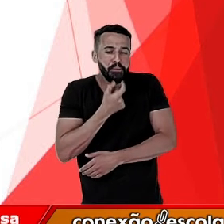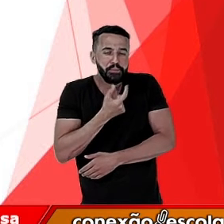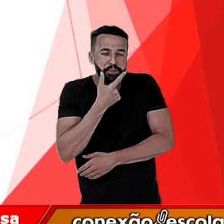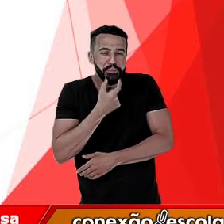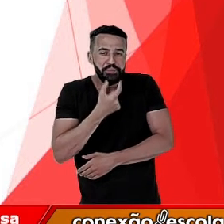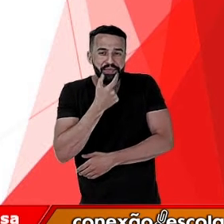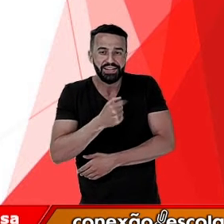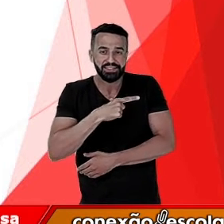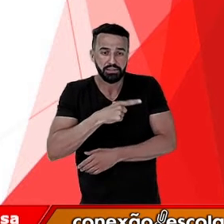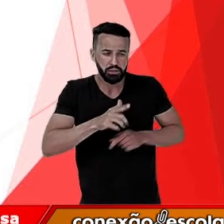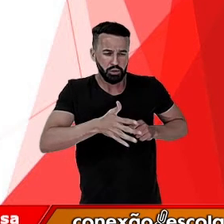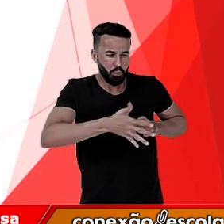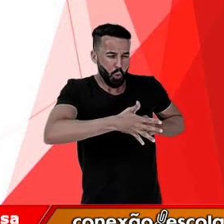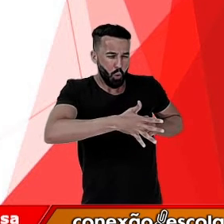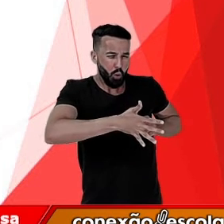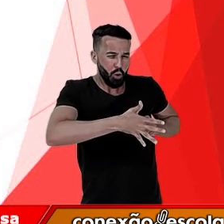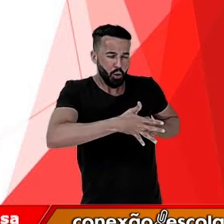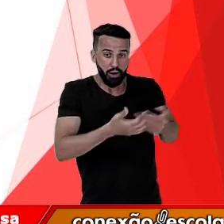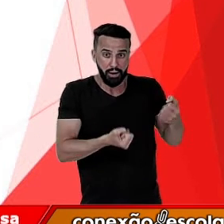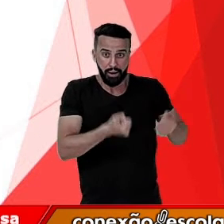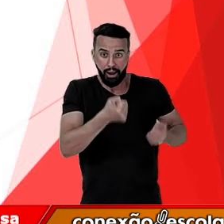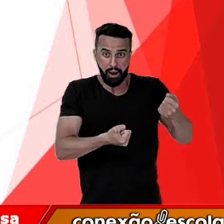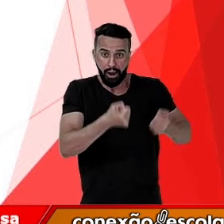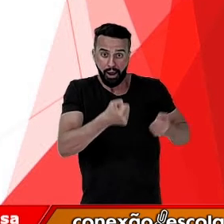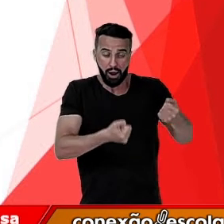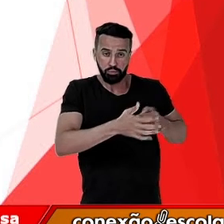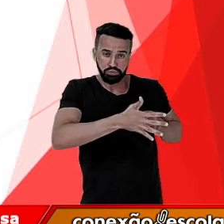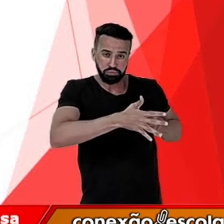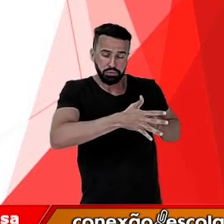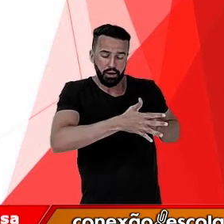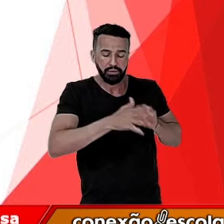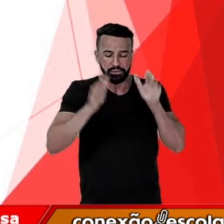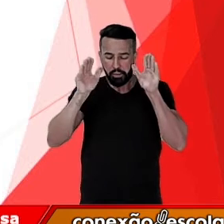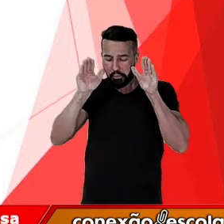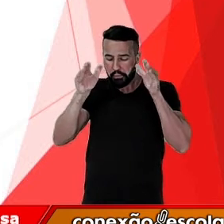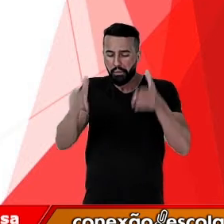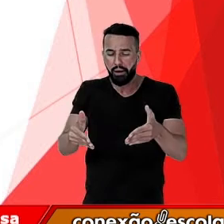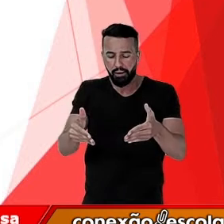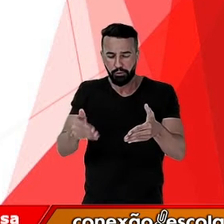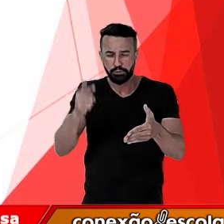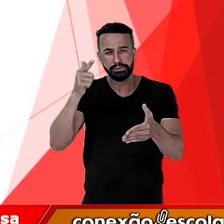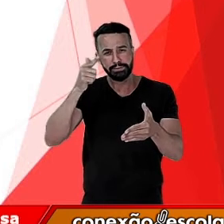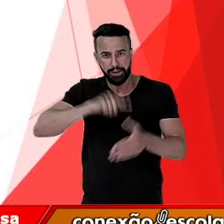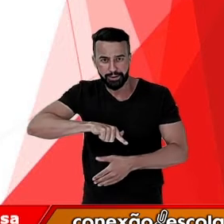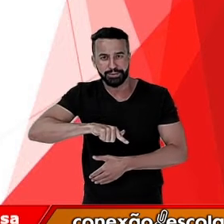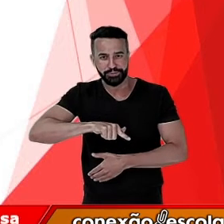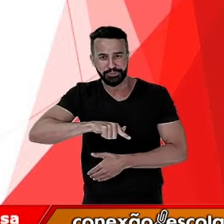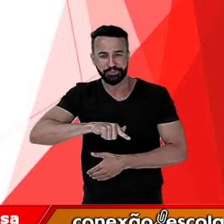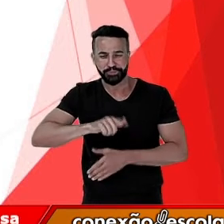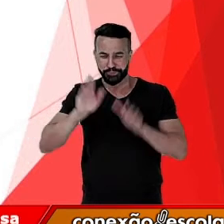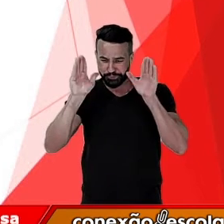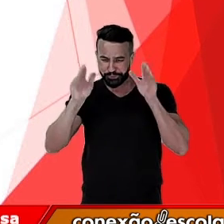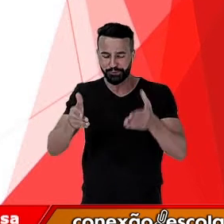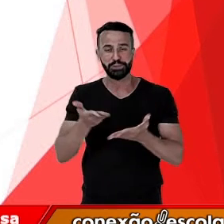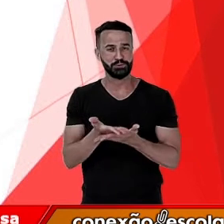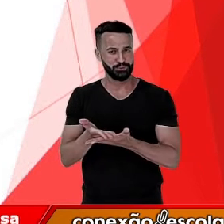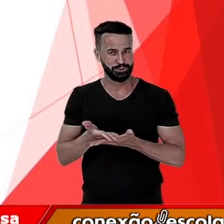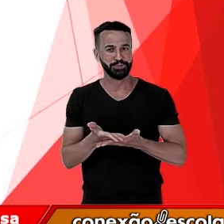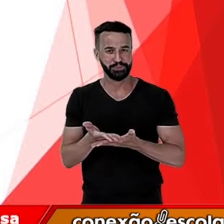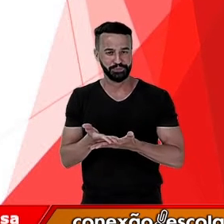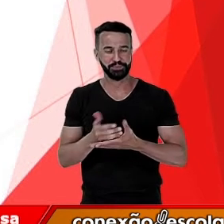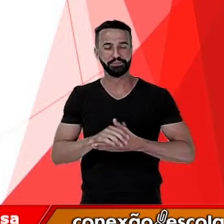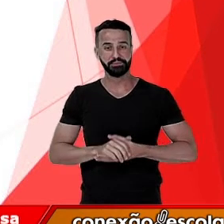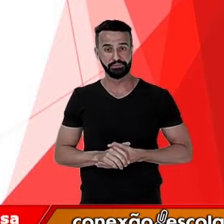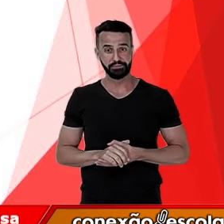mexendo em um motor de carro. E aí ele se concentra. Bem, vamos entender melhor